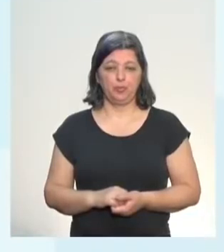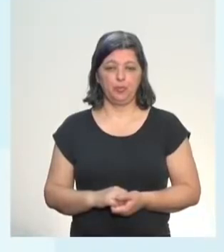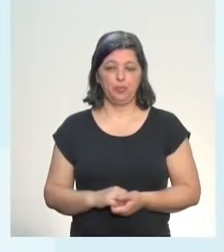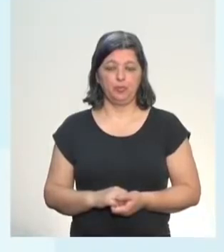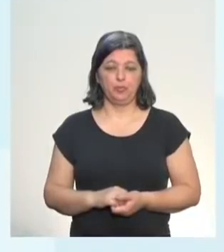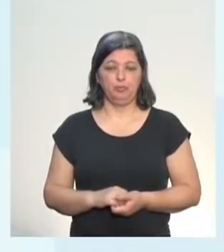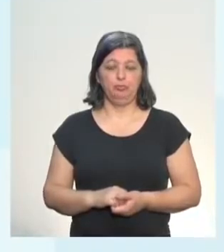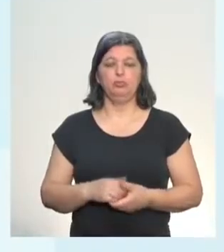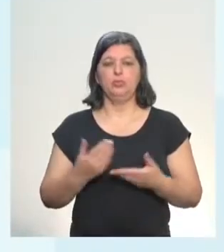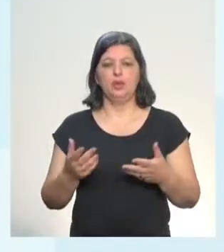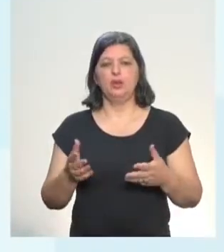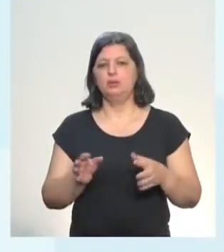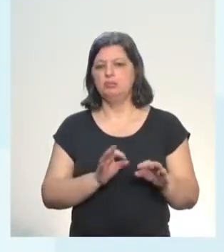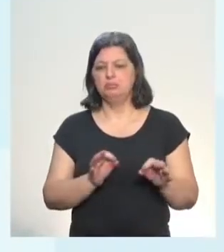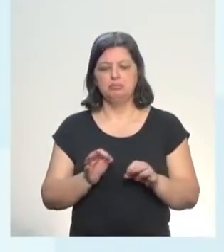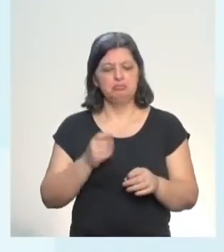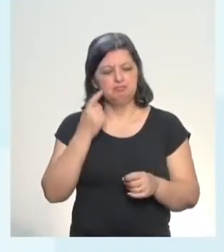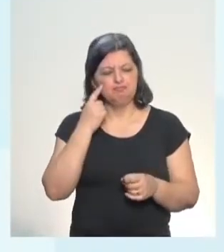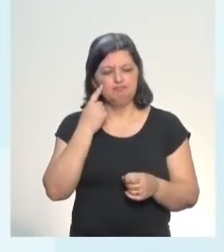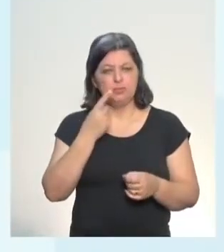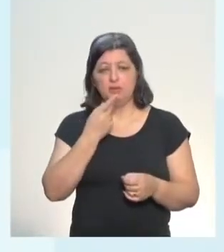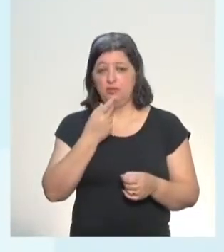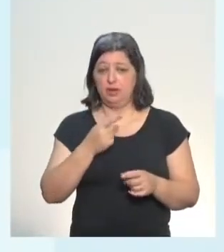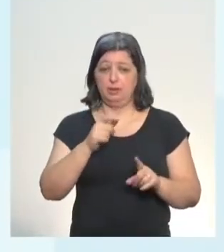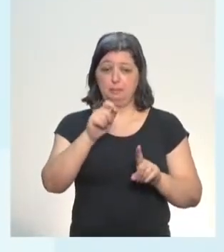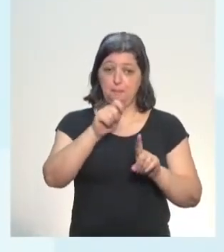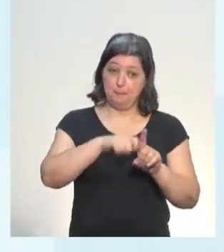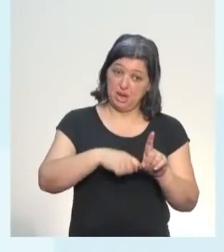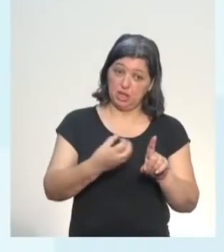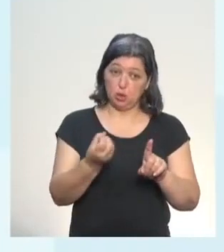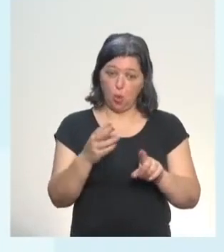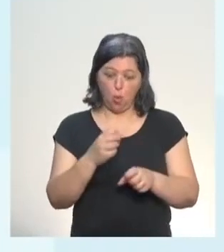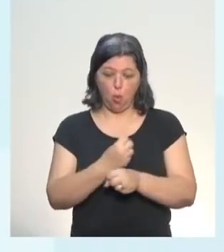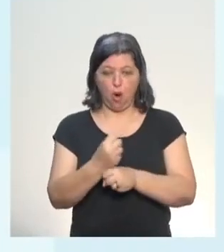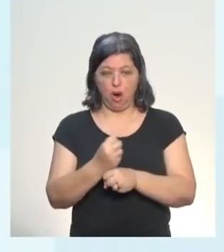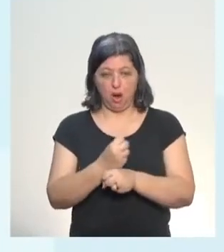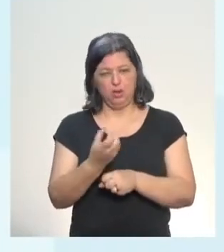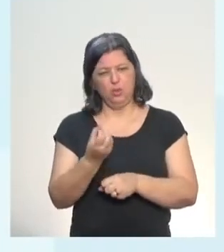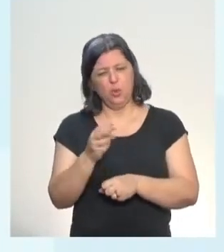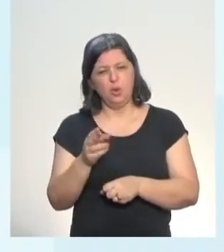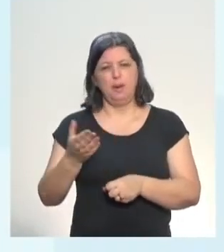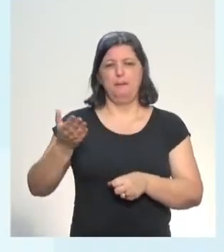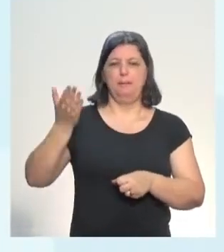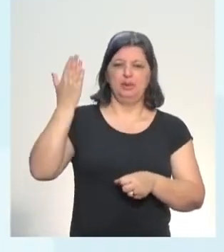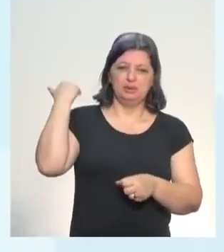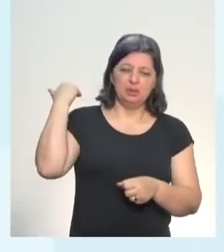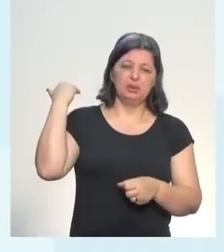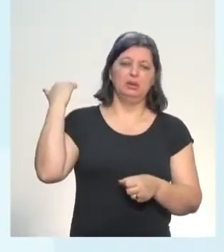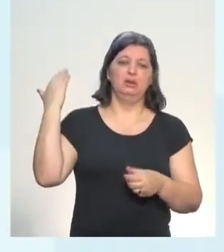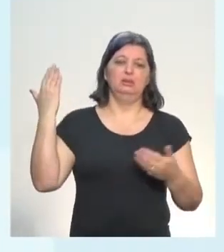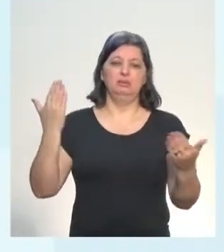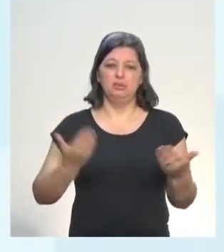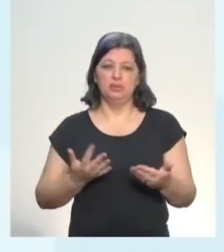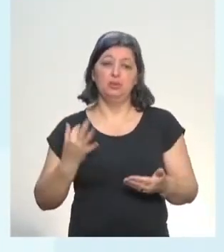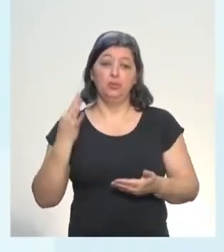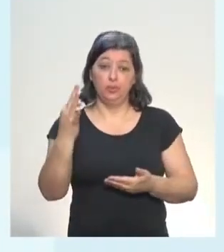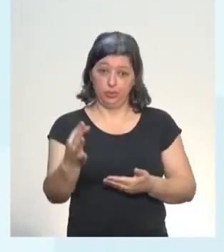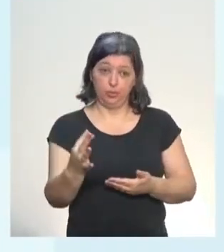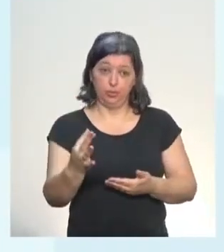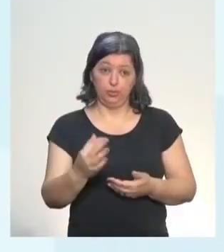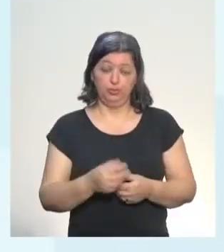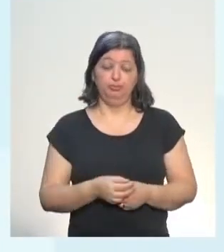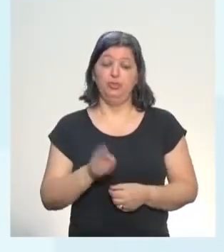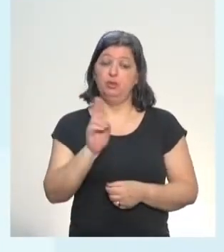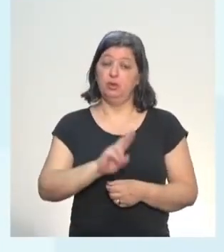quando a gente estiver falando de mês e de ano, ou passado, futuro, verão, ou só o ano, a gente vai usar o